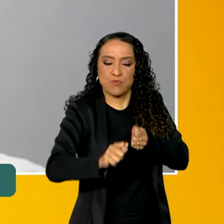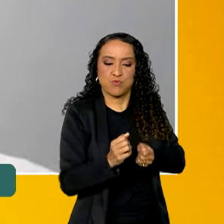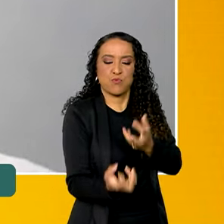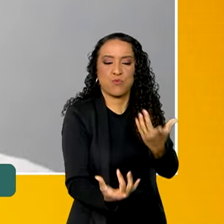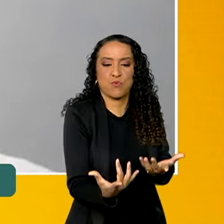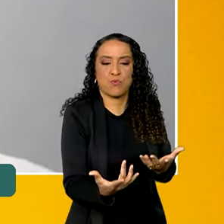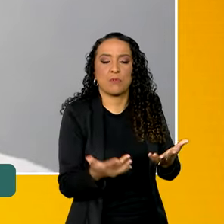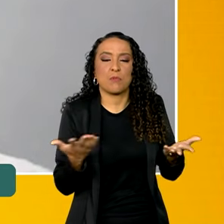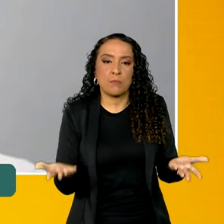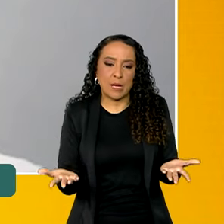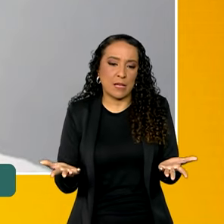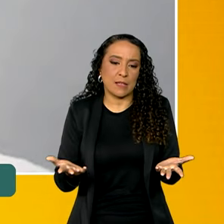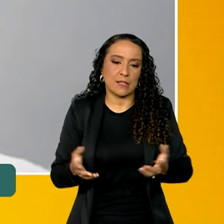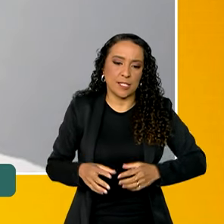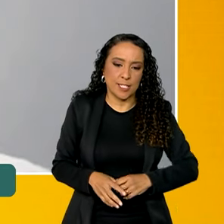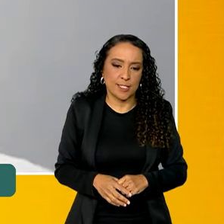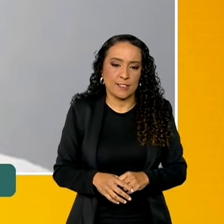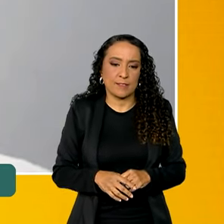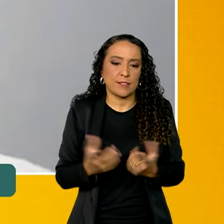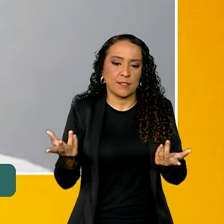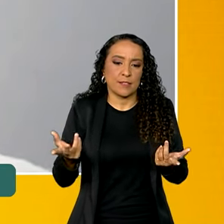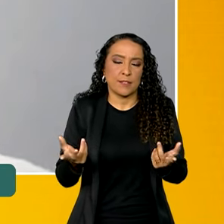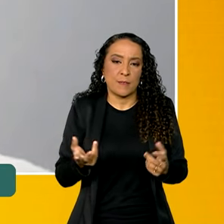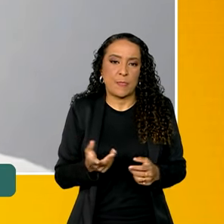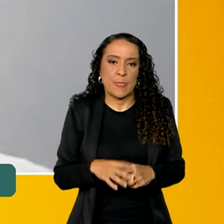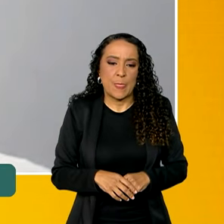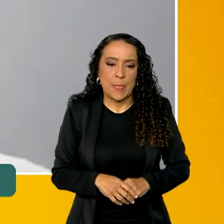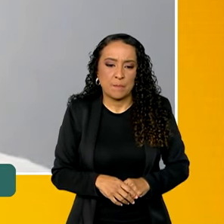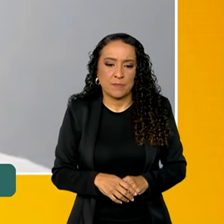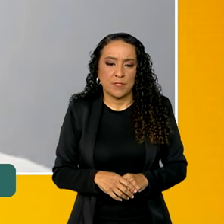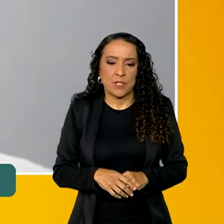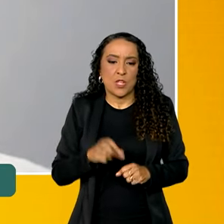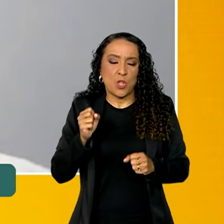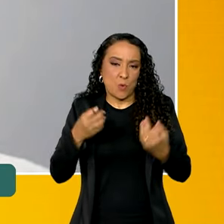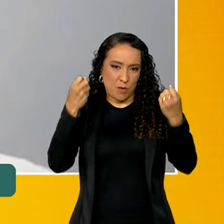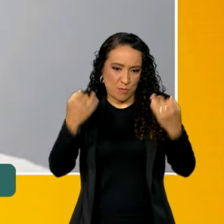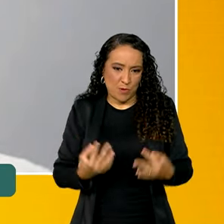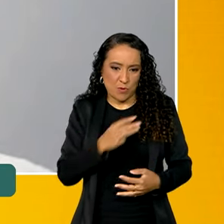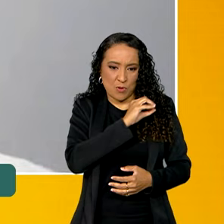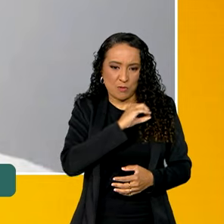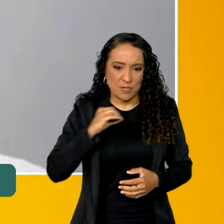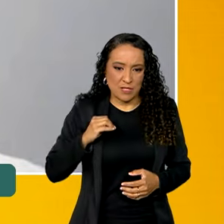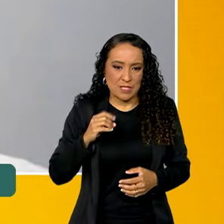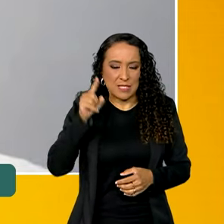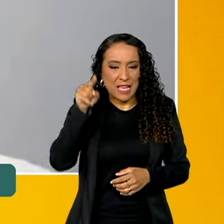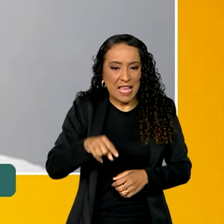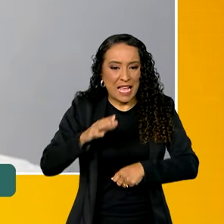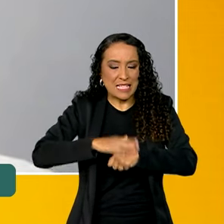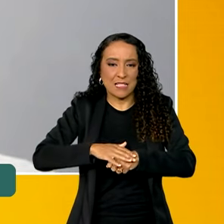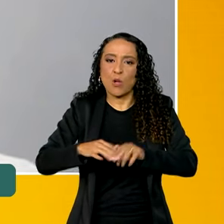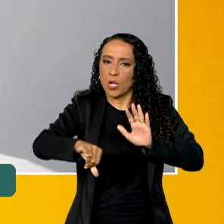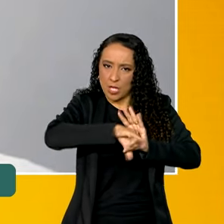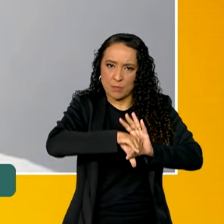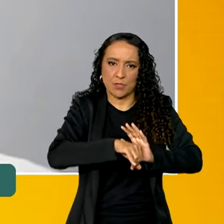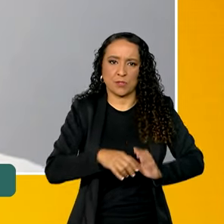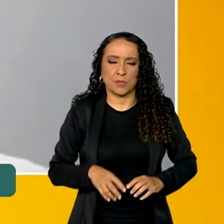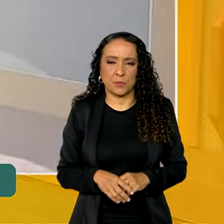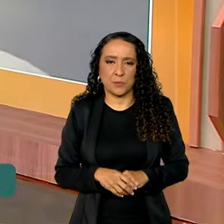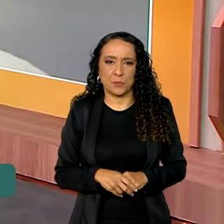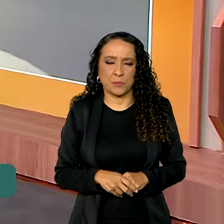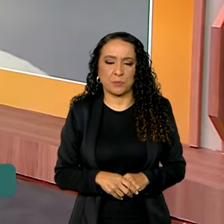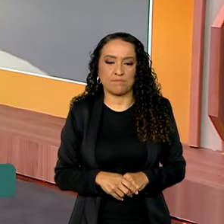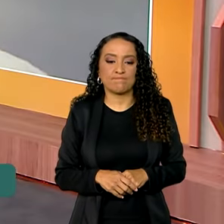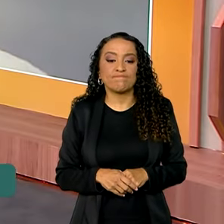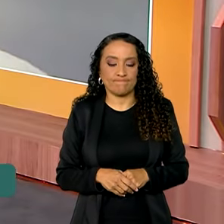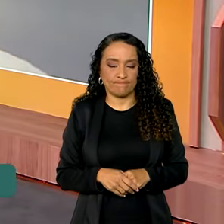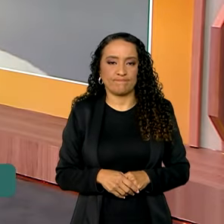certamente, de modo inconsequente, e como disse a ministra, segundo as leis brasileiras, essa é uma ação criminosa.